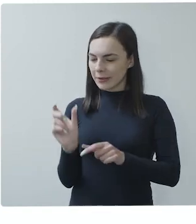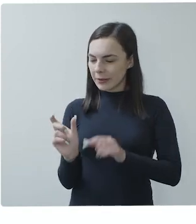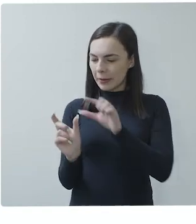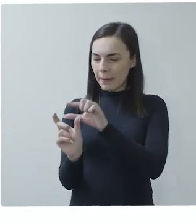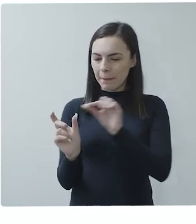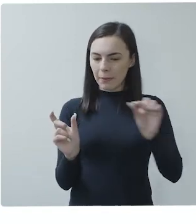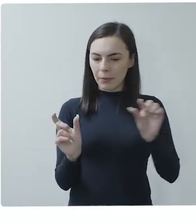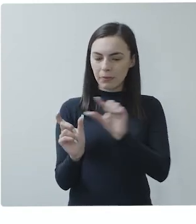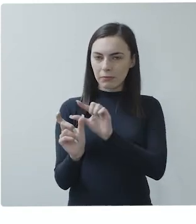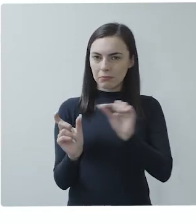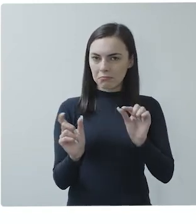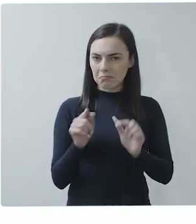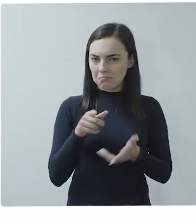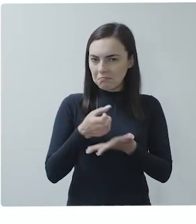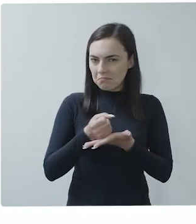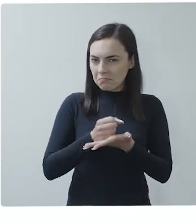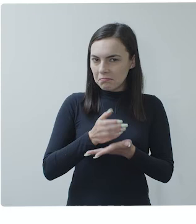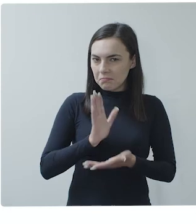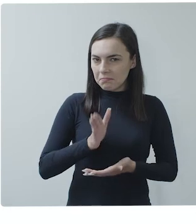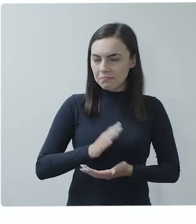esse. Será que vocês já jogaram?